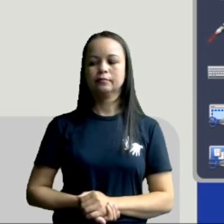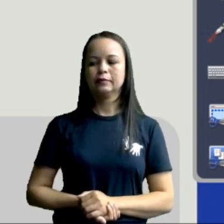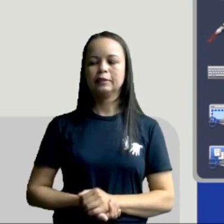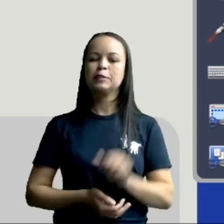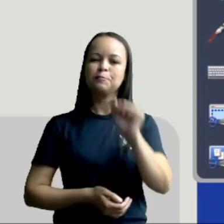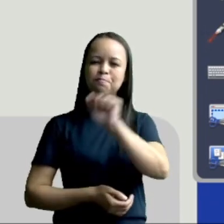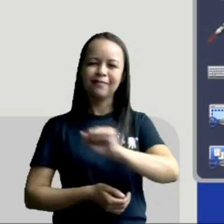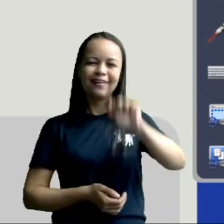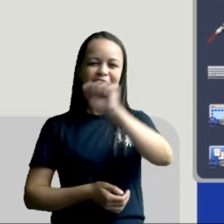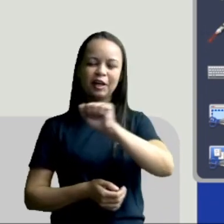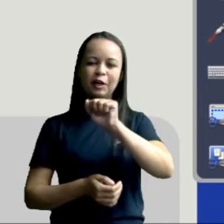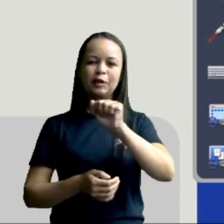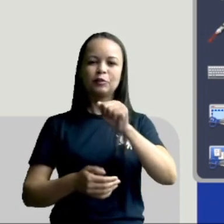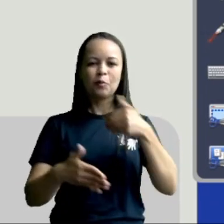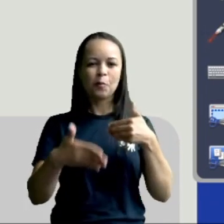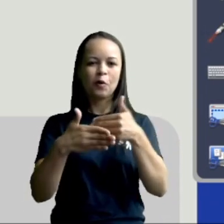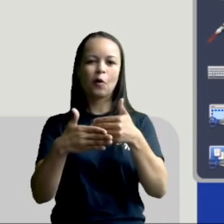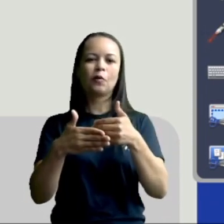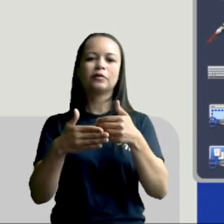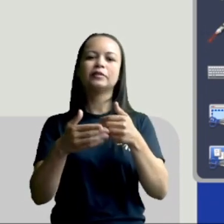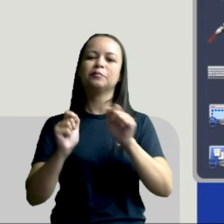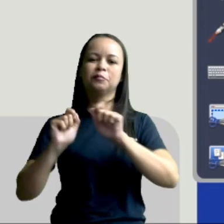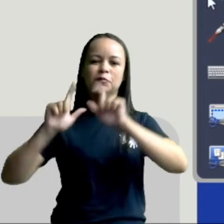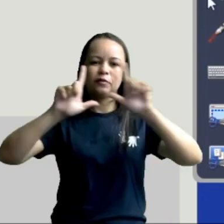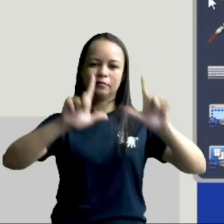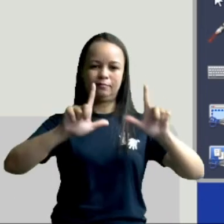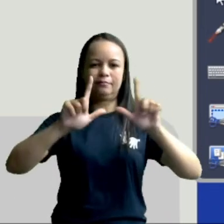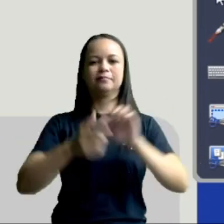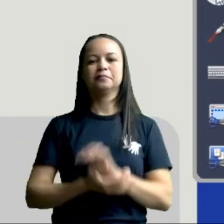Pagando e indo para o próximo slide.